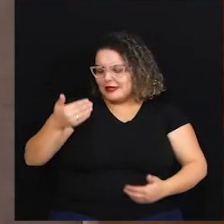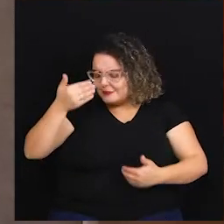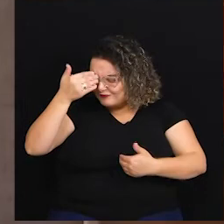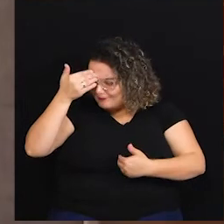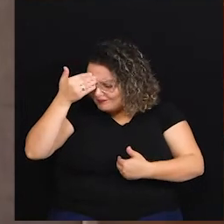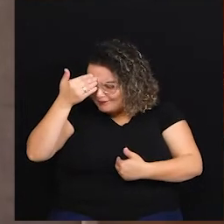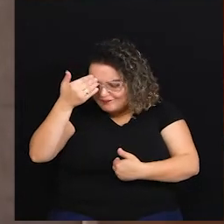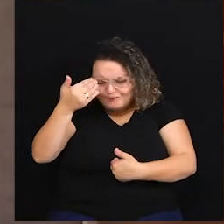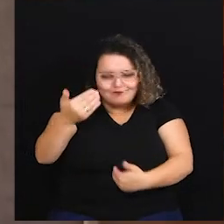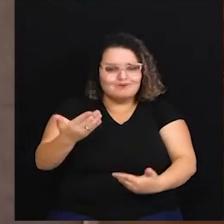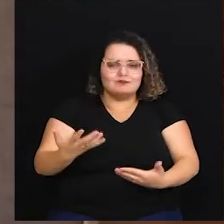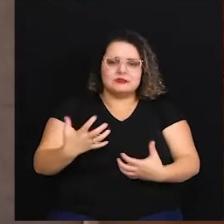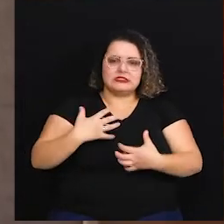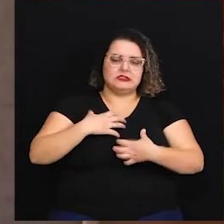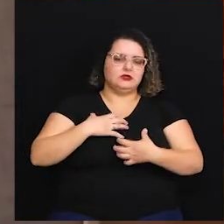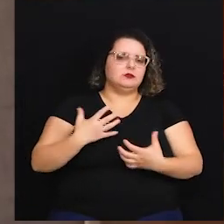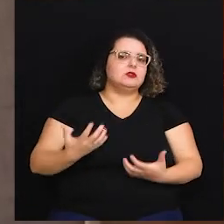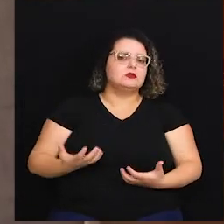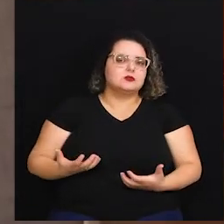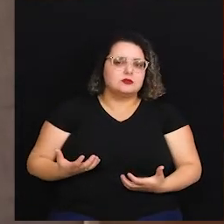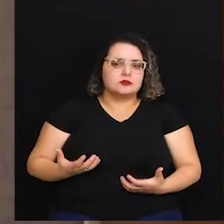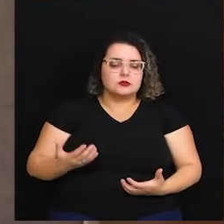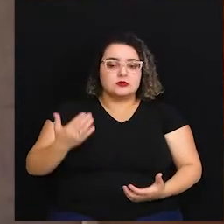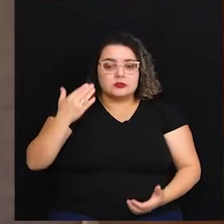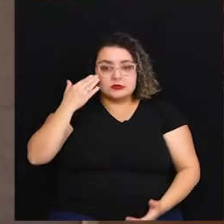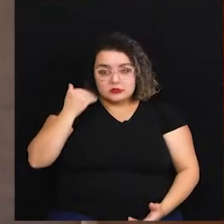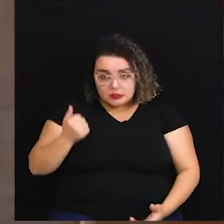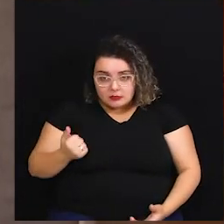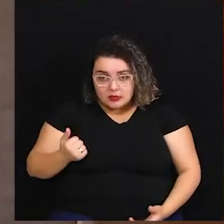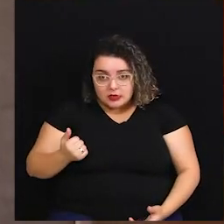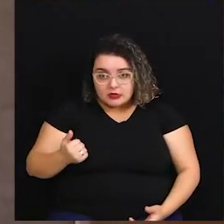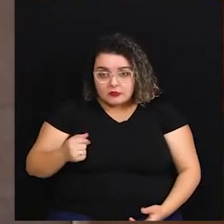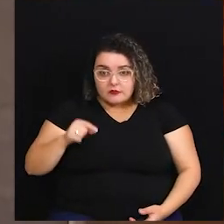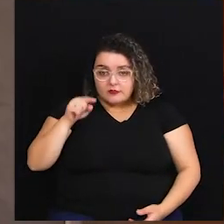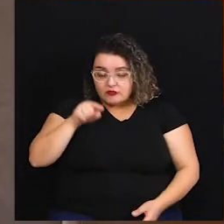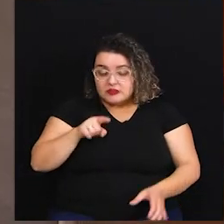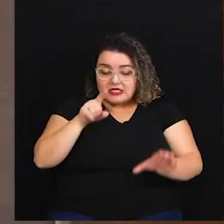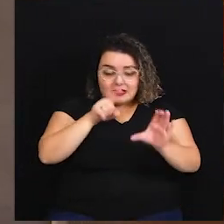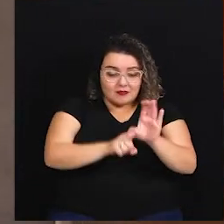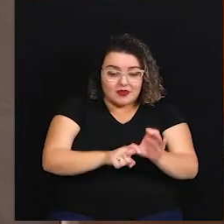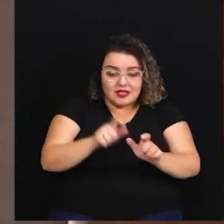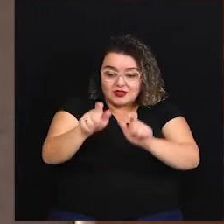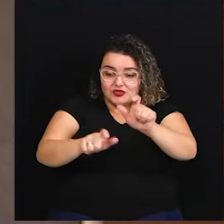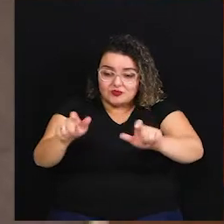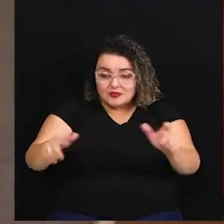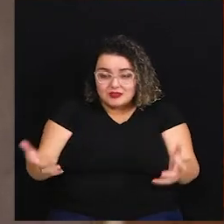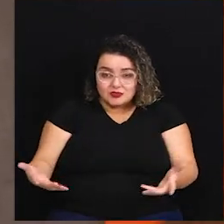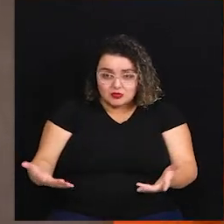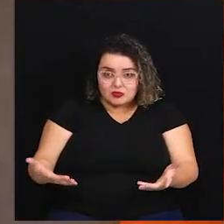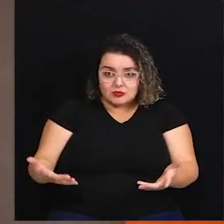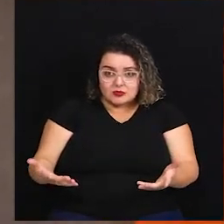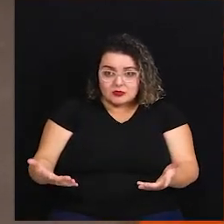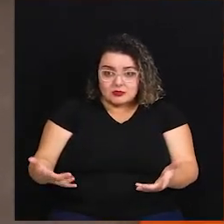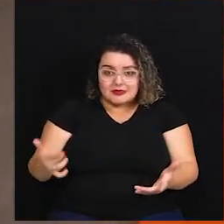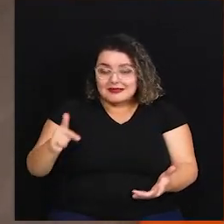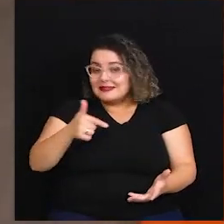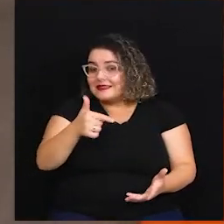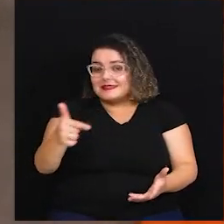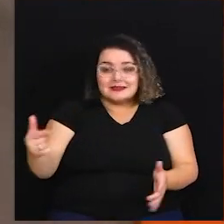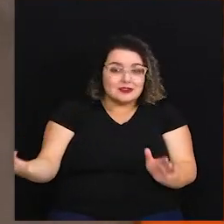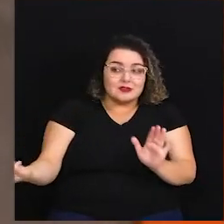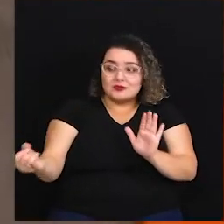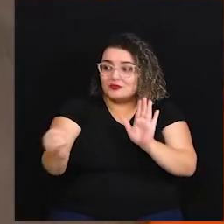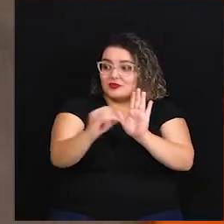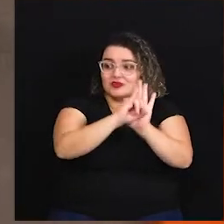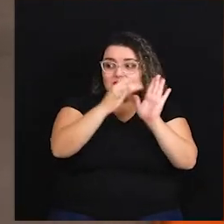é extremamente gratificante. Você saber que você depende de uma massa, de um público, de pessoas